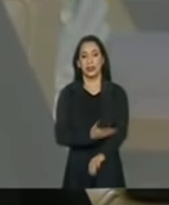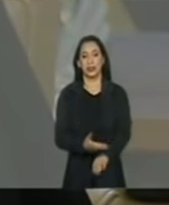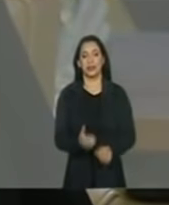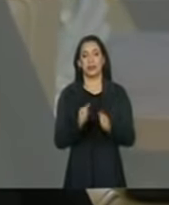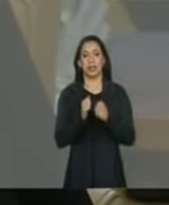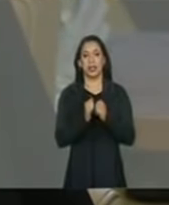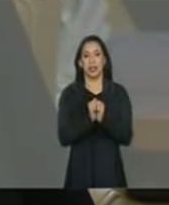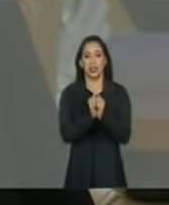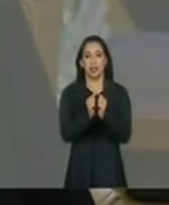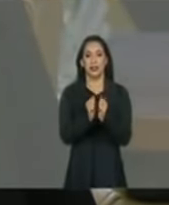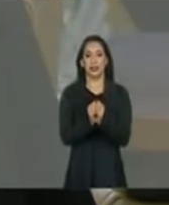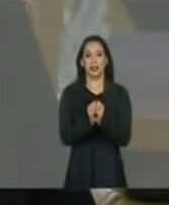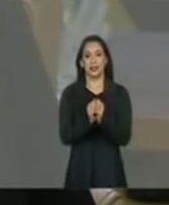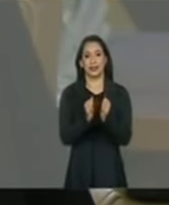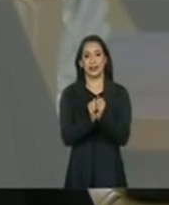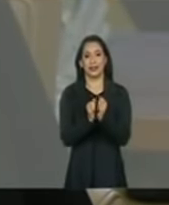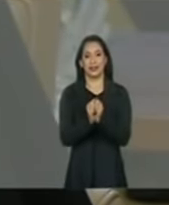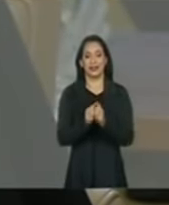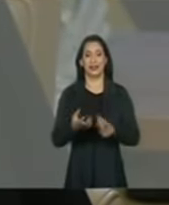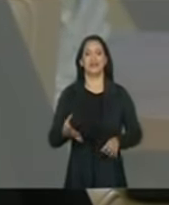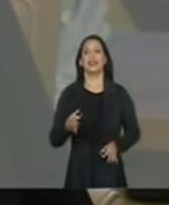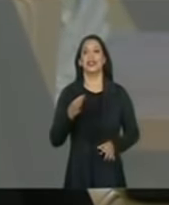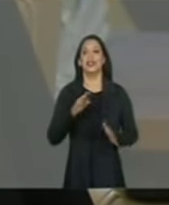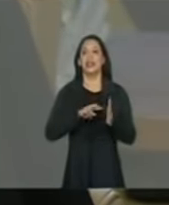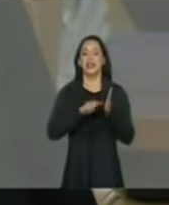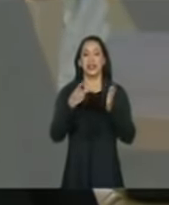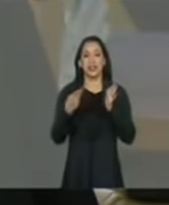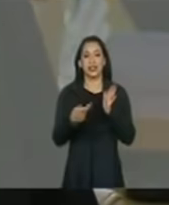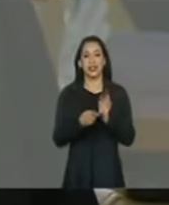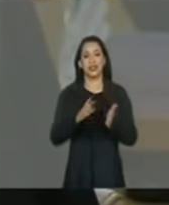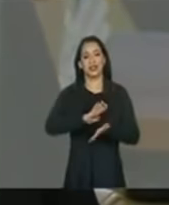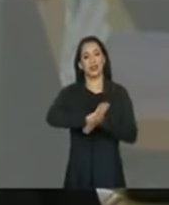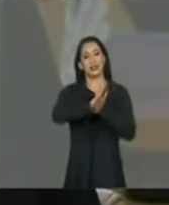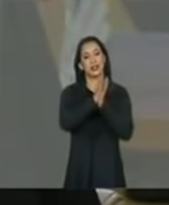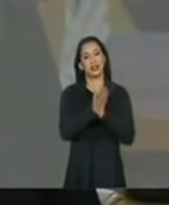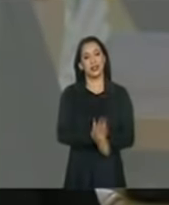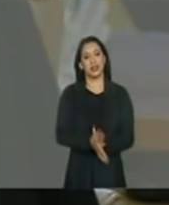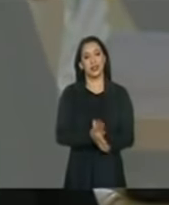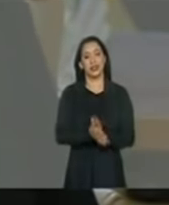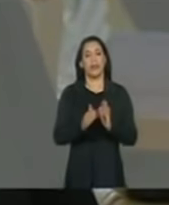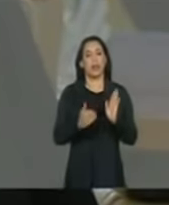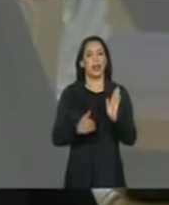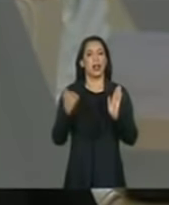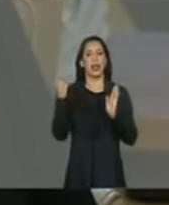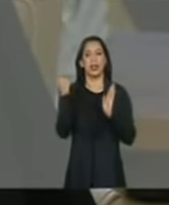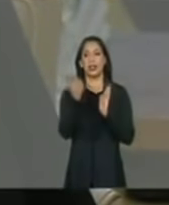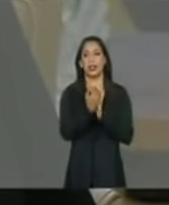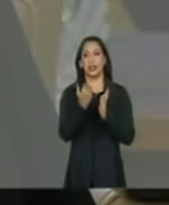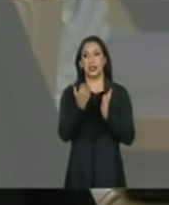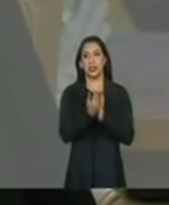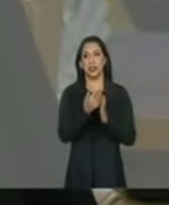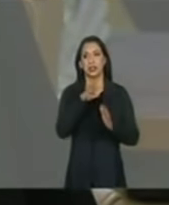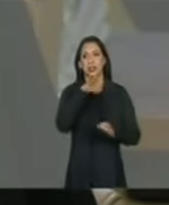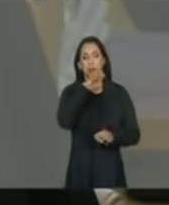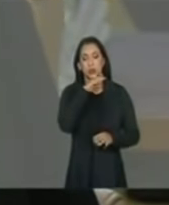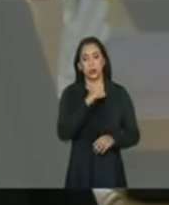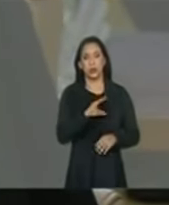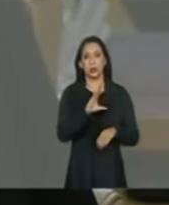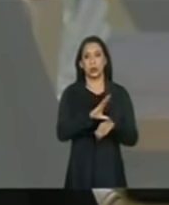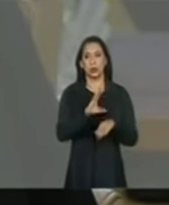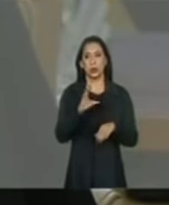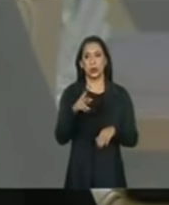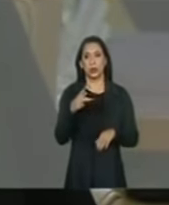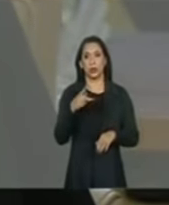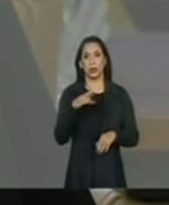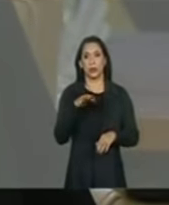corrupção que significa a destruição e vai além dos delitos tipificados no código penal a corrupção